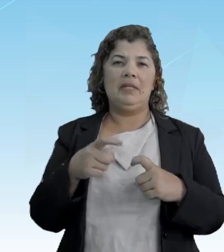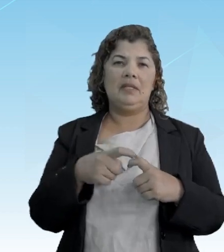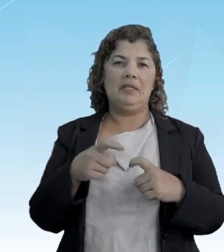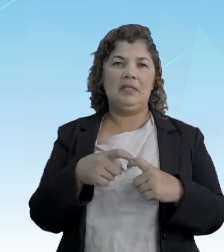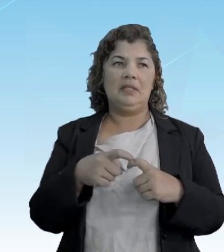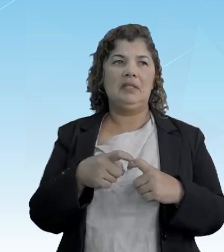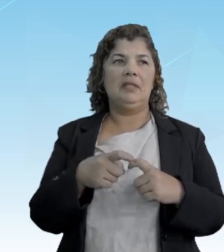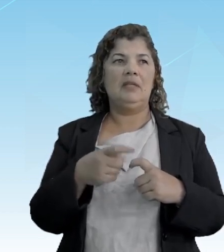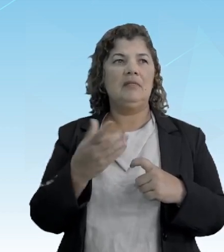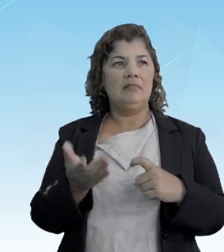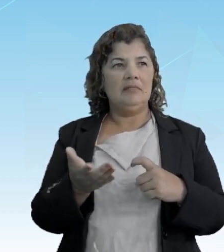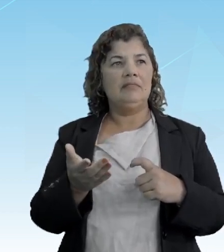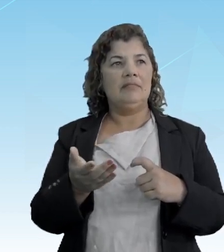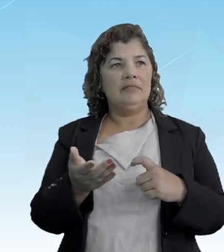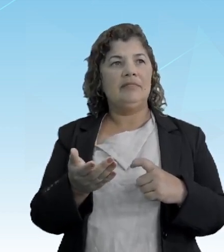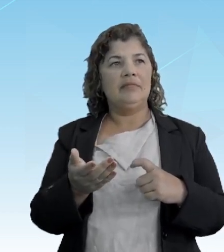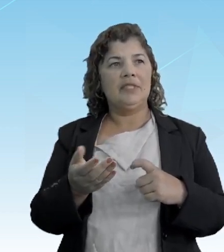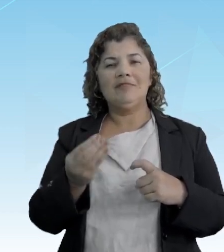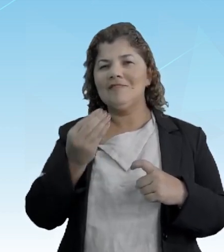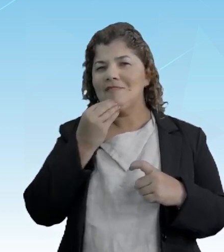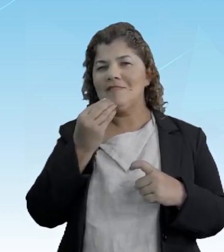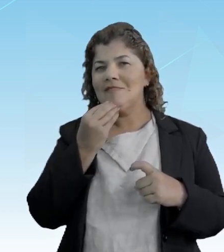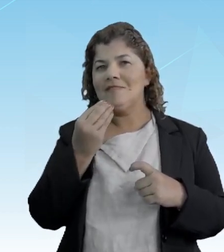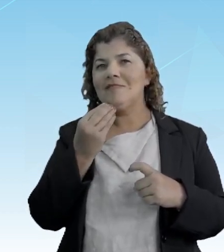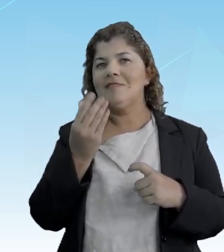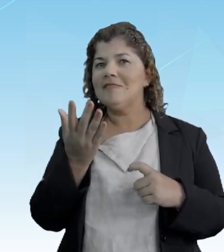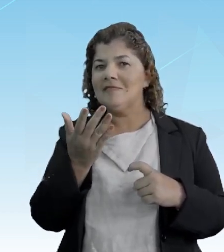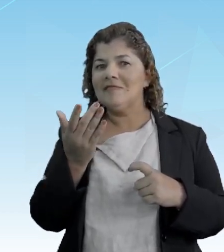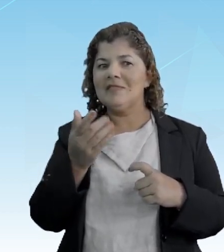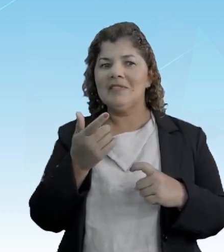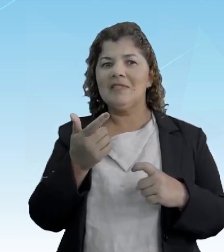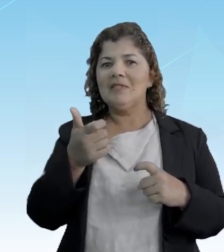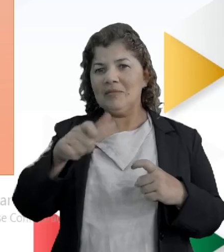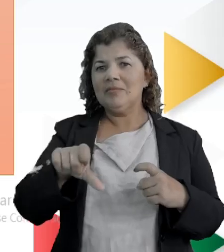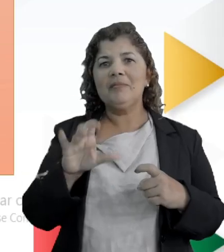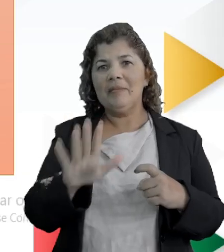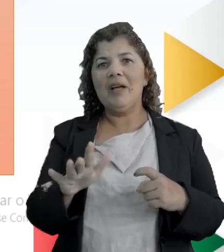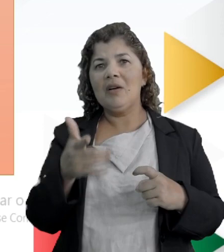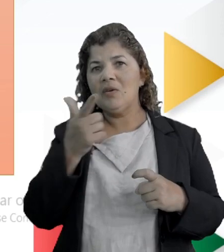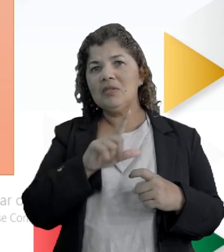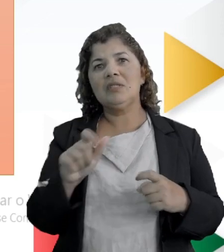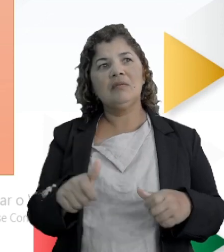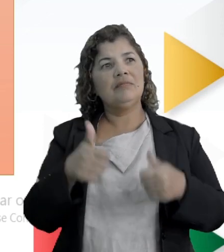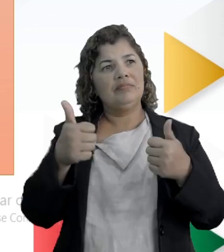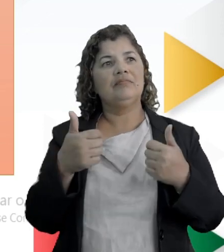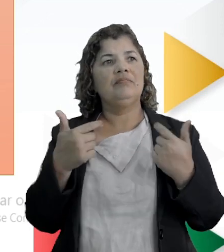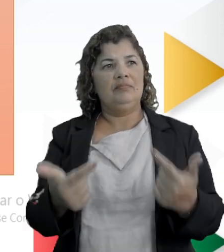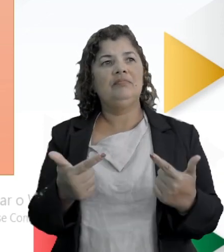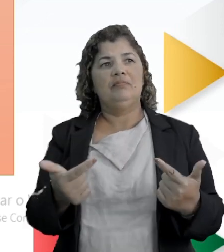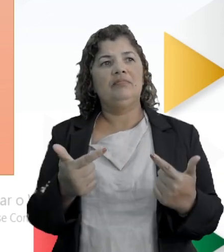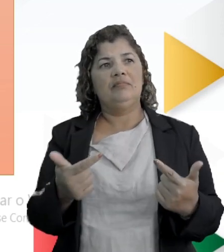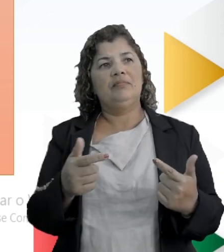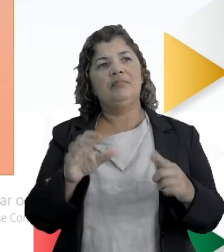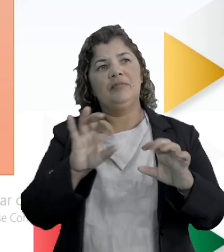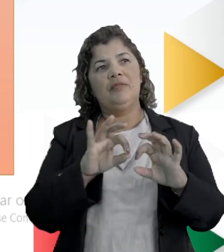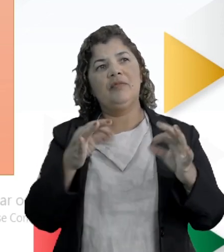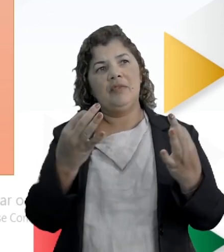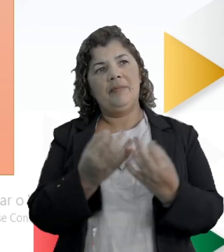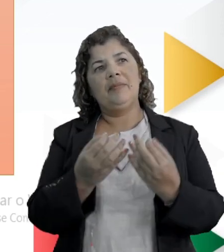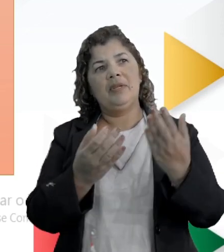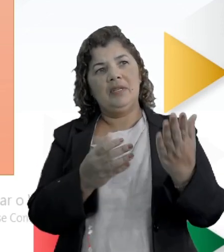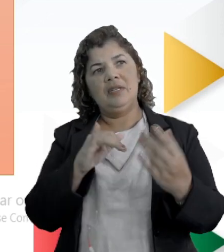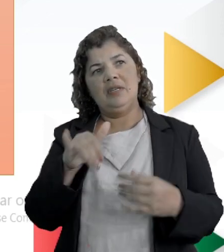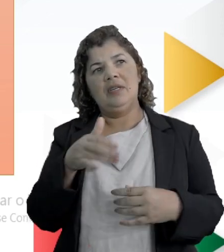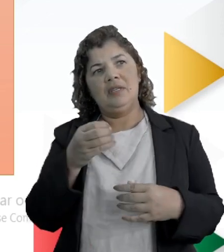tudo para aquilo que não iria dar certo e deu certo. Na foto, trago aí, olha aí a família do